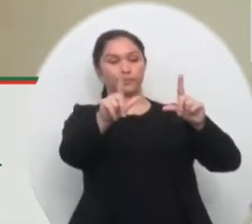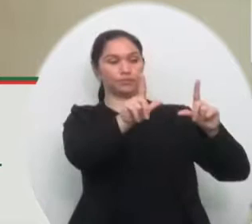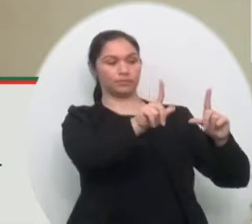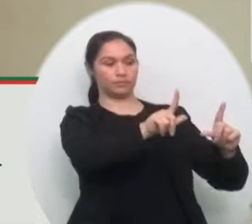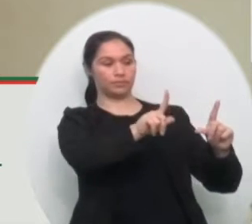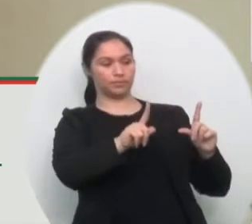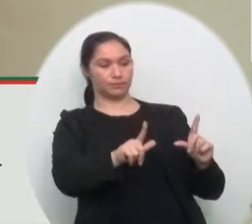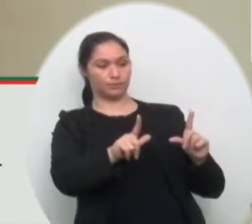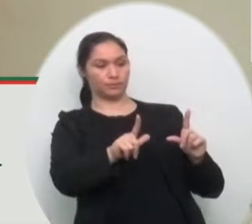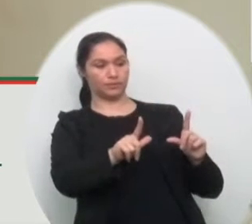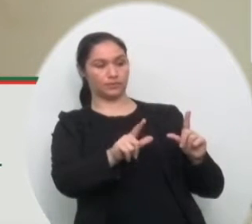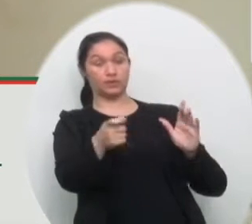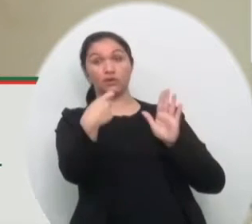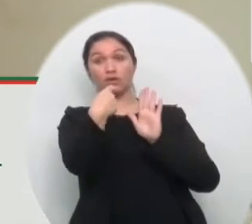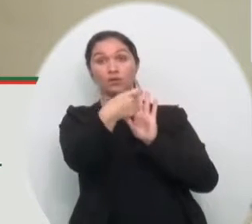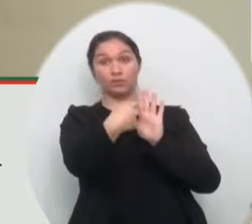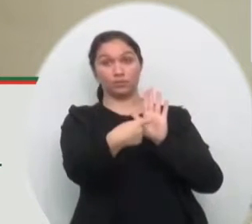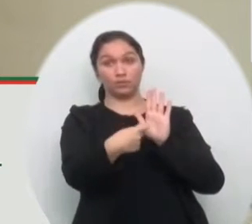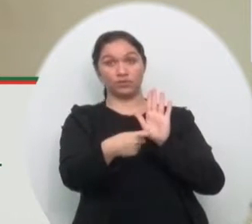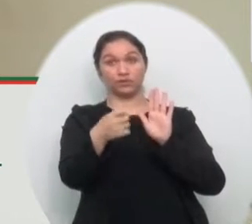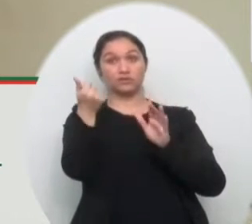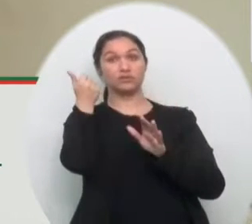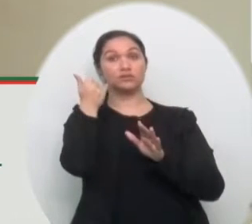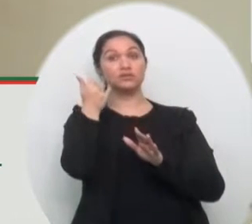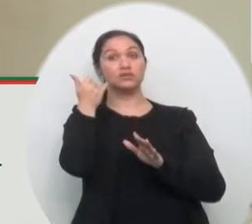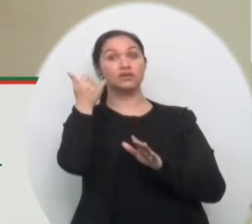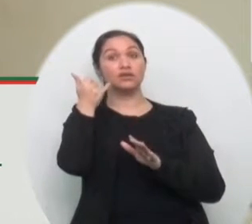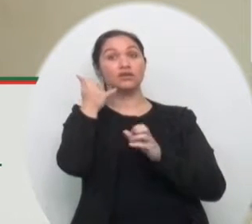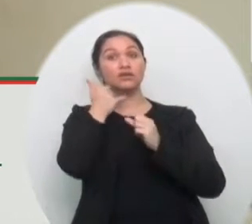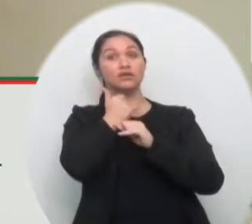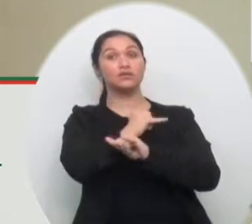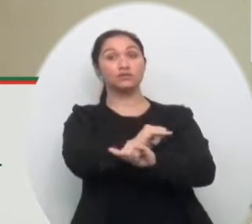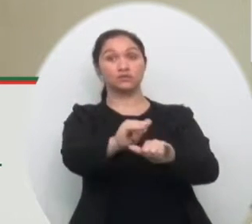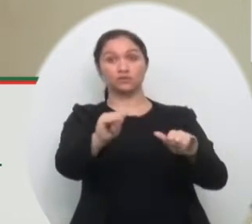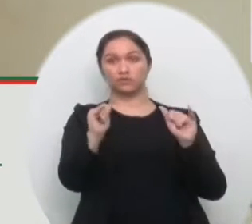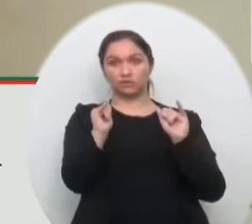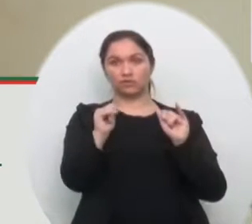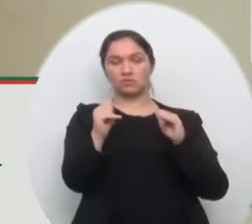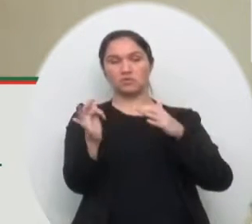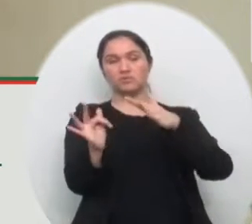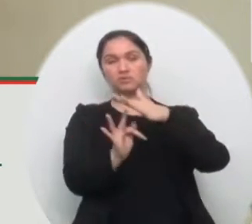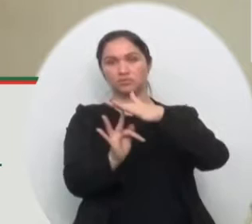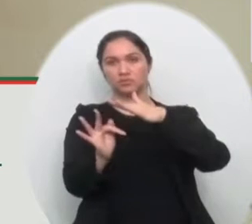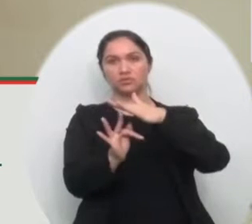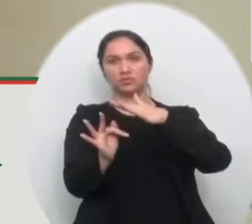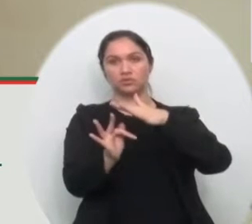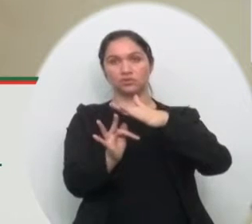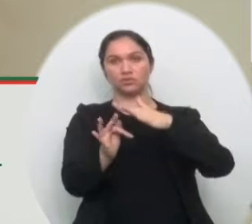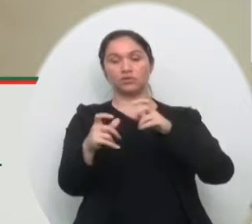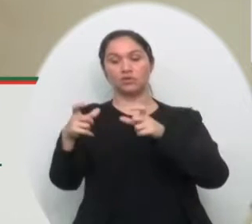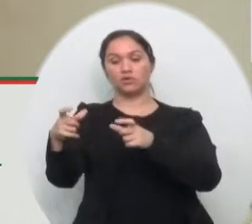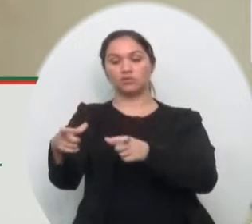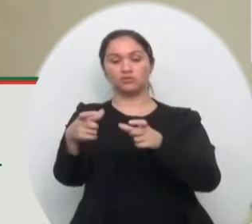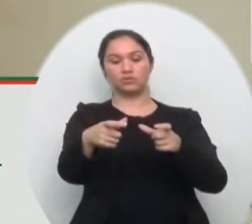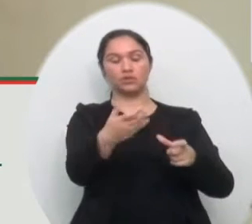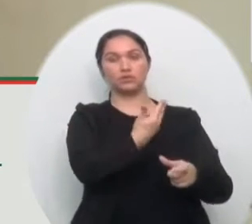informativas, né, que vão ser afixadas nos terminais e nas praças públicas a respeito da prevenção do suicídio.